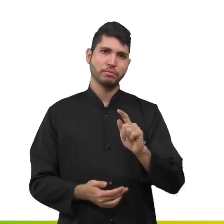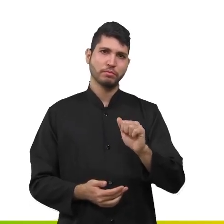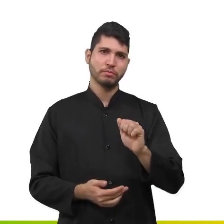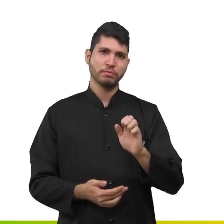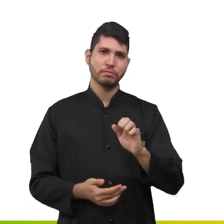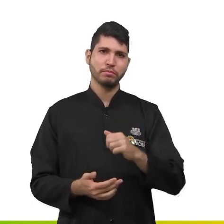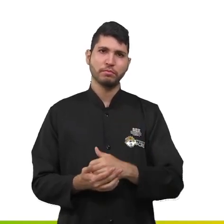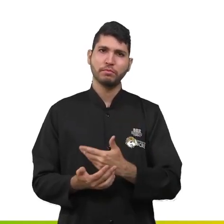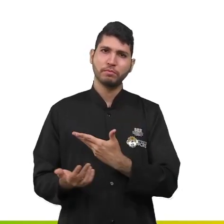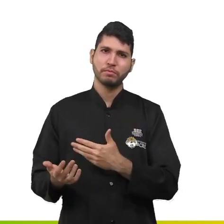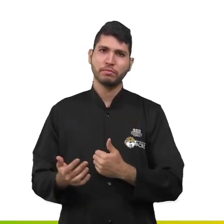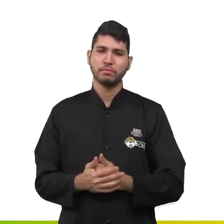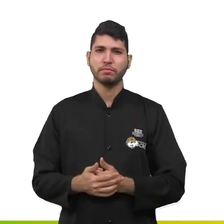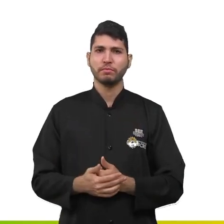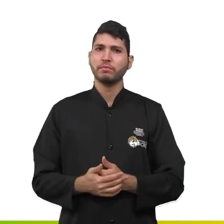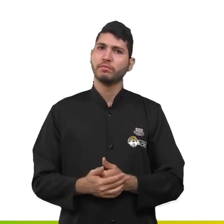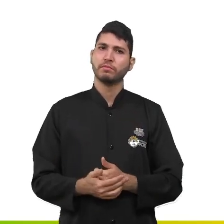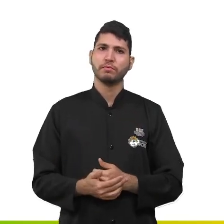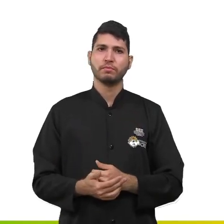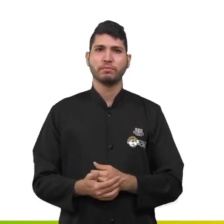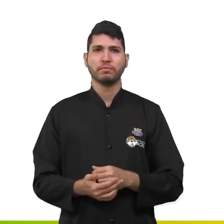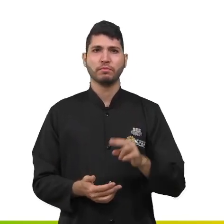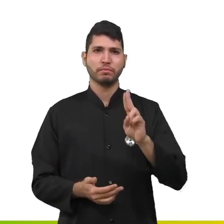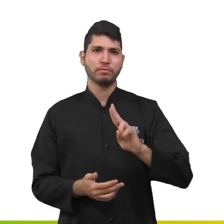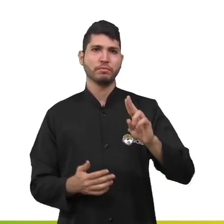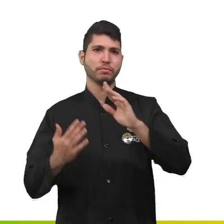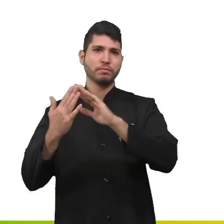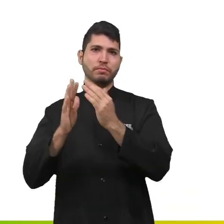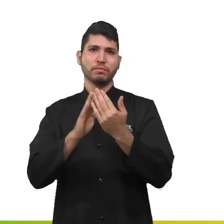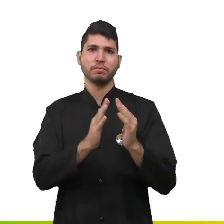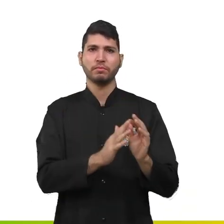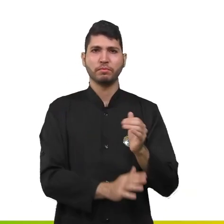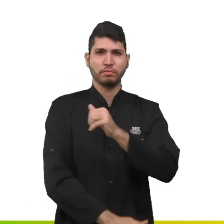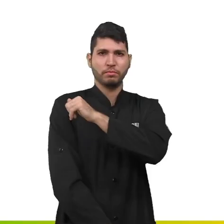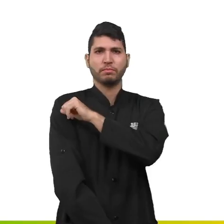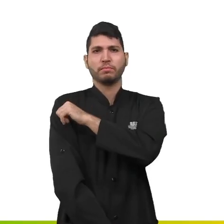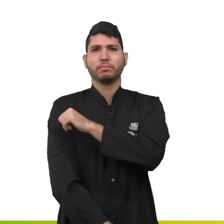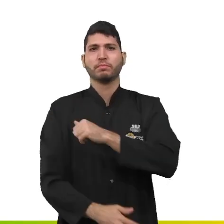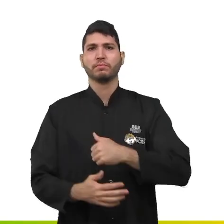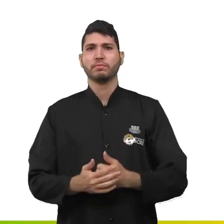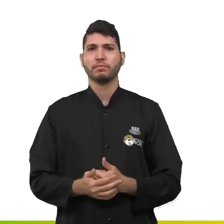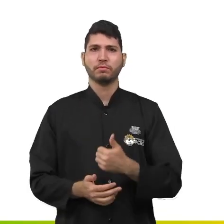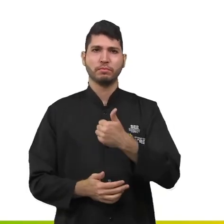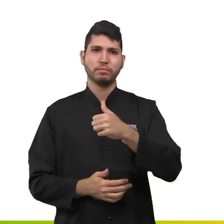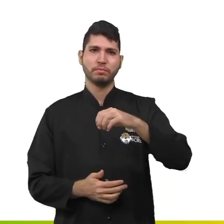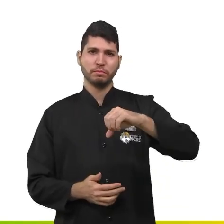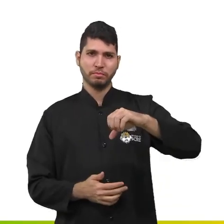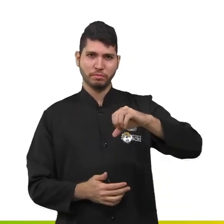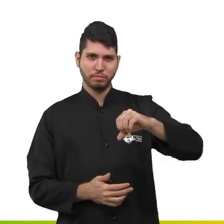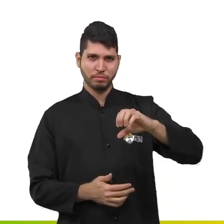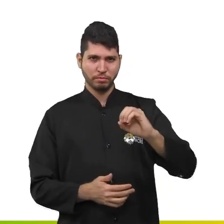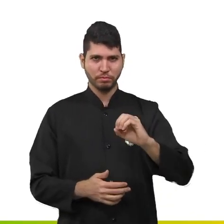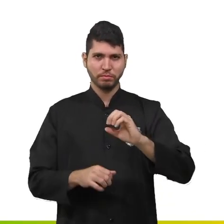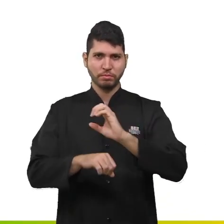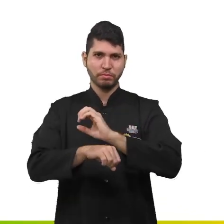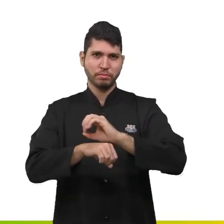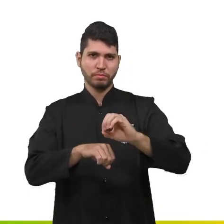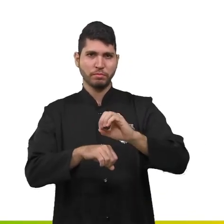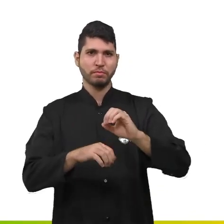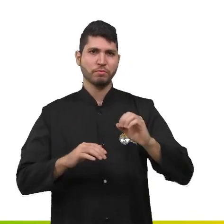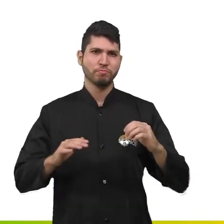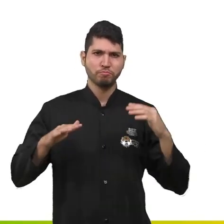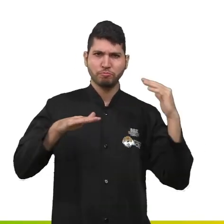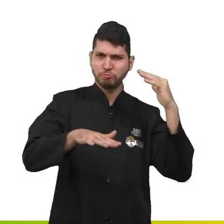desde 90, o Grael já é um pouco antigo. Esse aqui é mais velho desse que vos fala. Ele já aborda